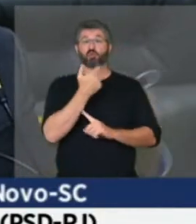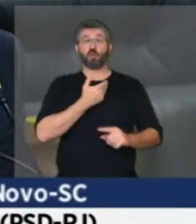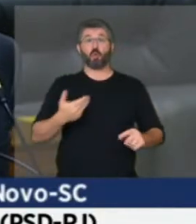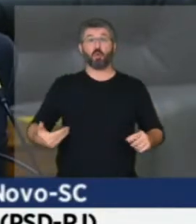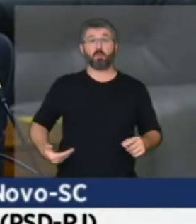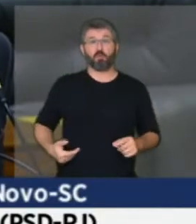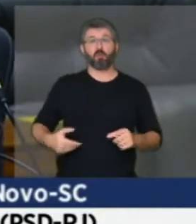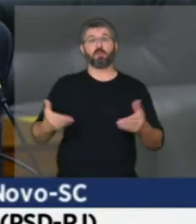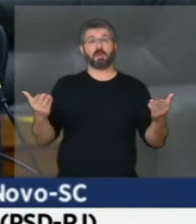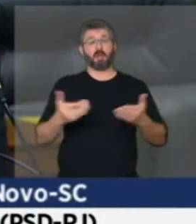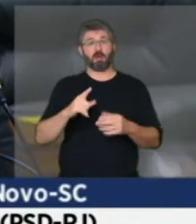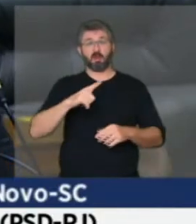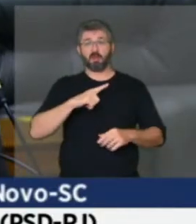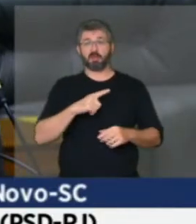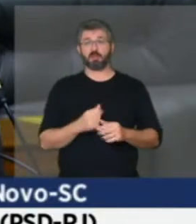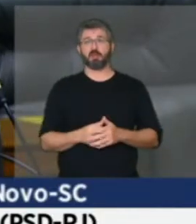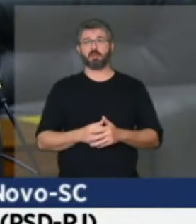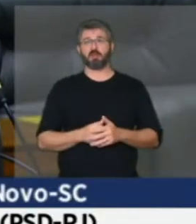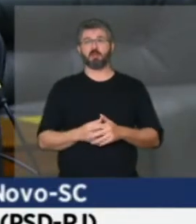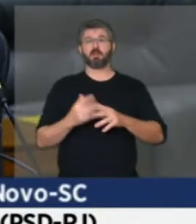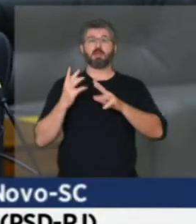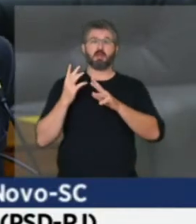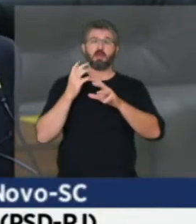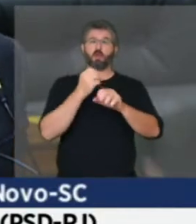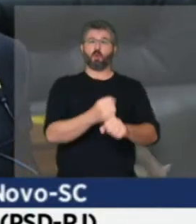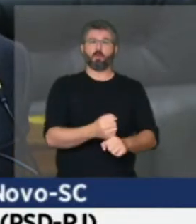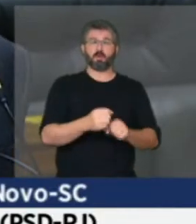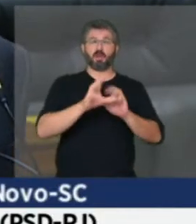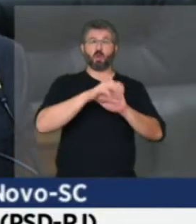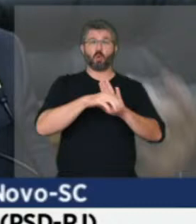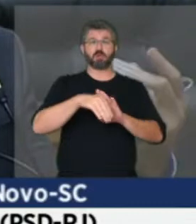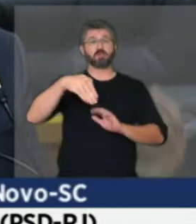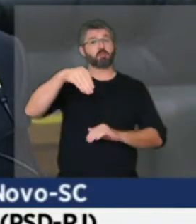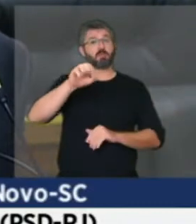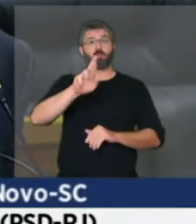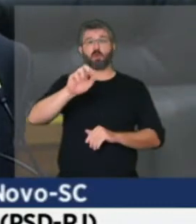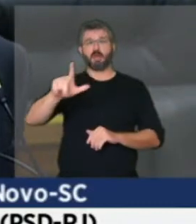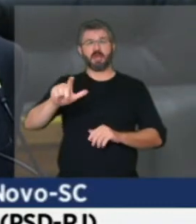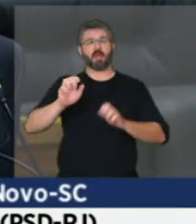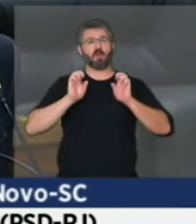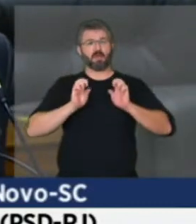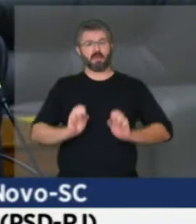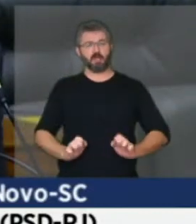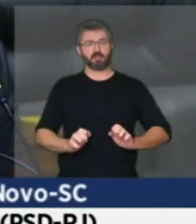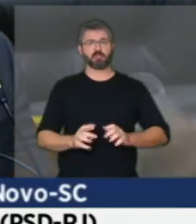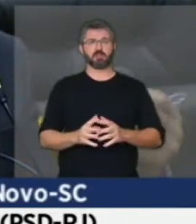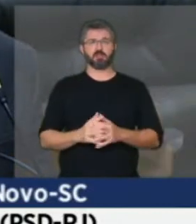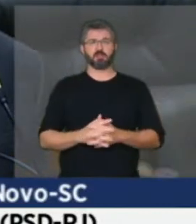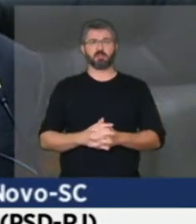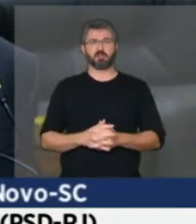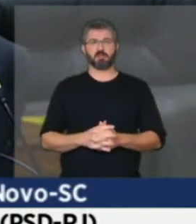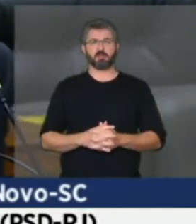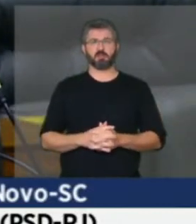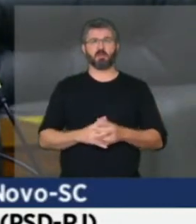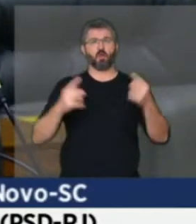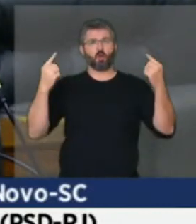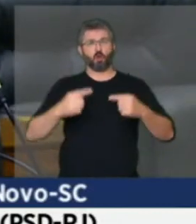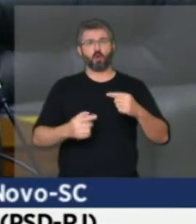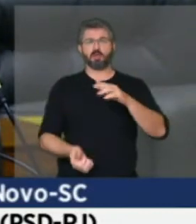ora disponíveis e resgatar um conceito de moralidade, de honestidade, de